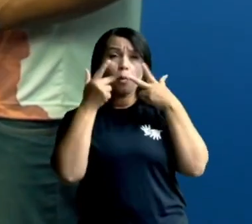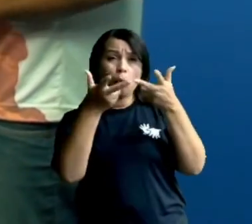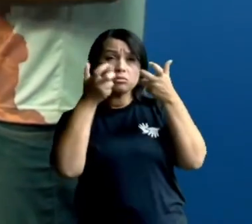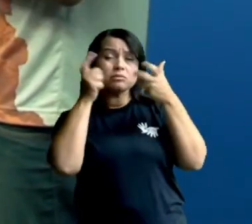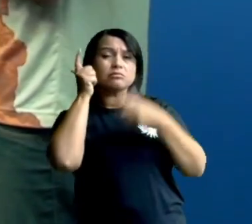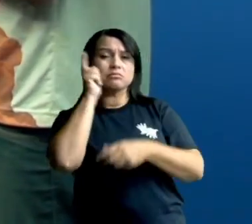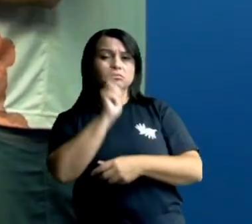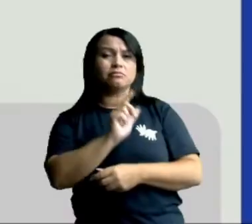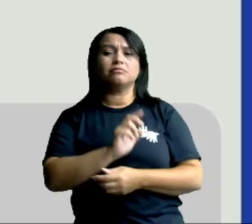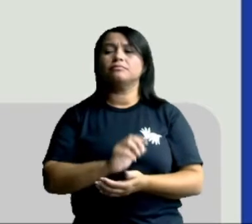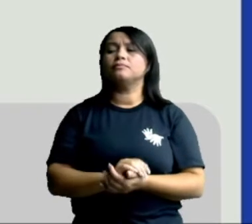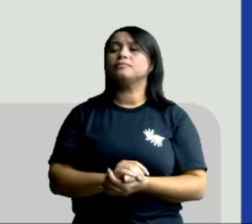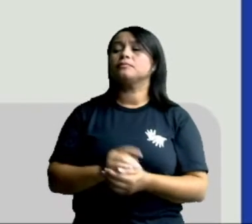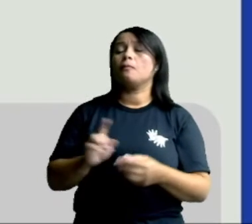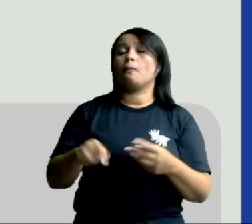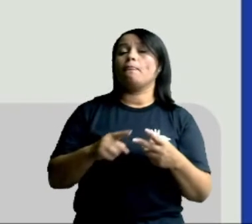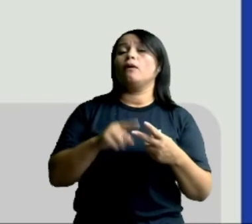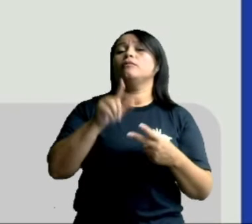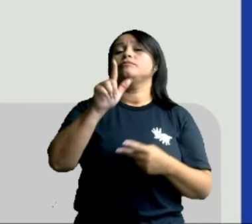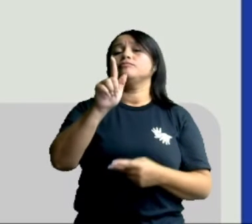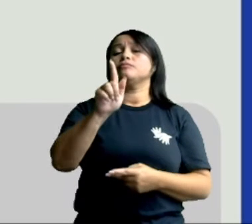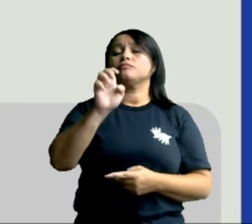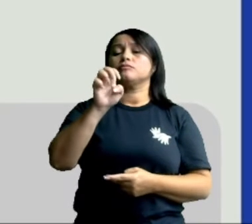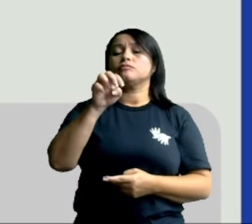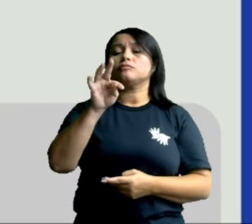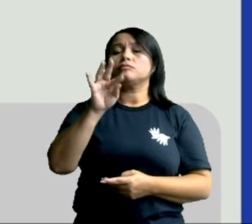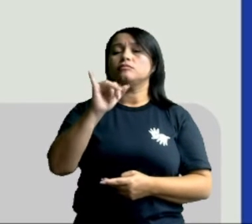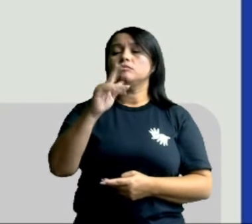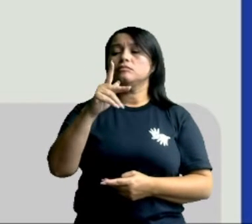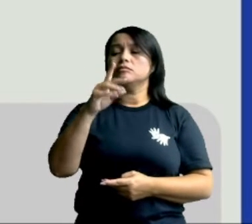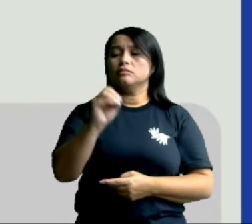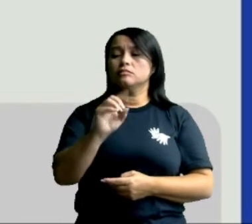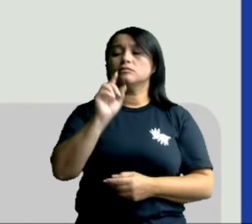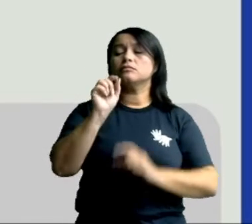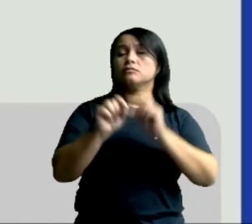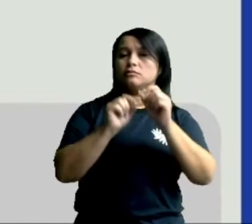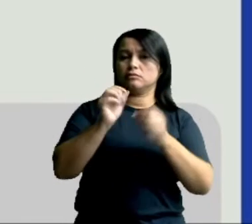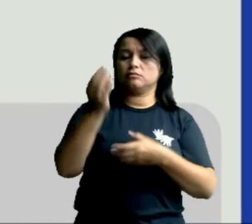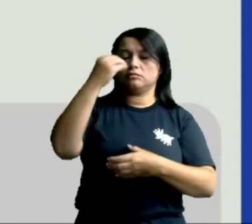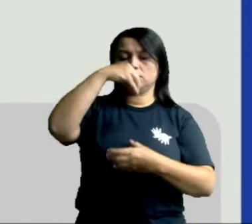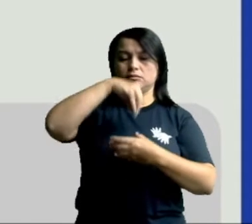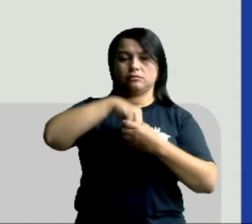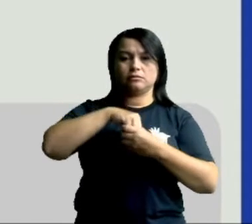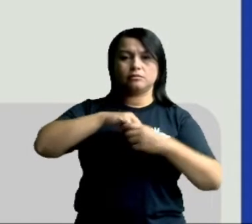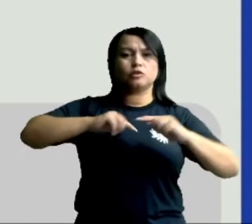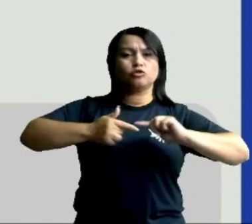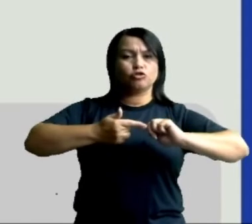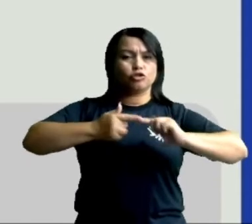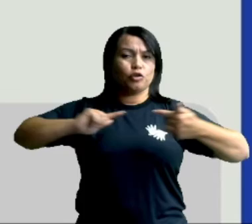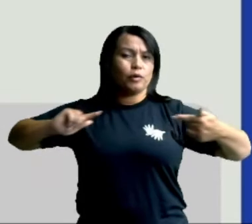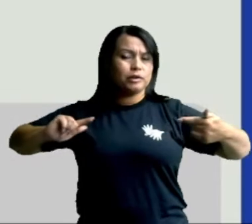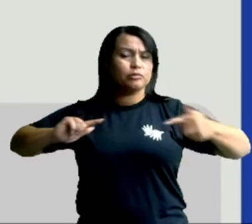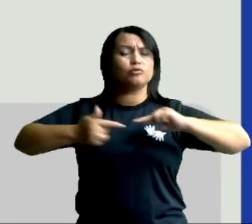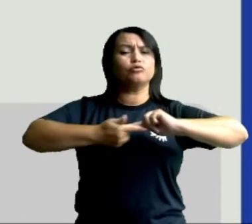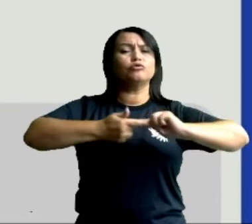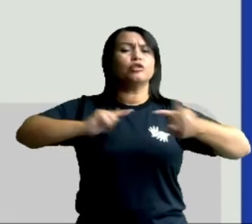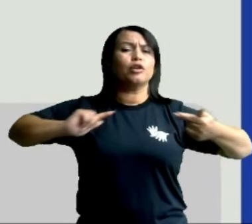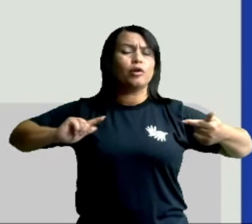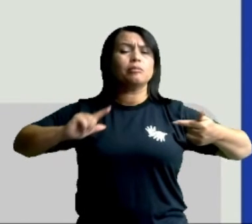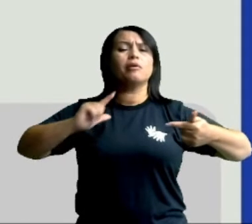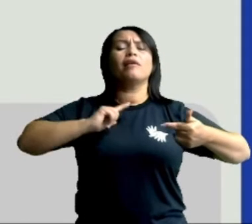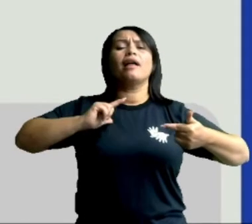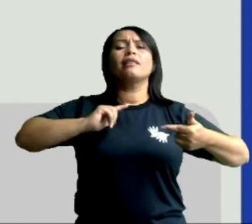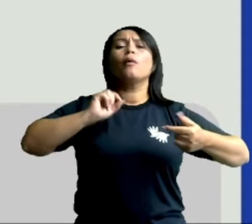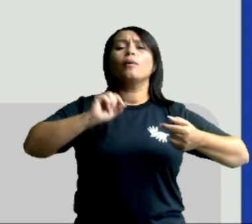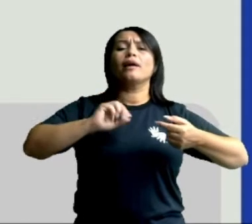observar. O genótipo, consequentemente, vai ser a constituição genética de um indivíduo. O genótipo vai ser o